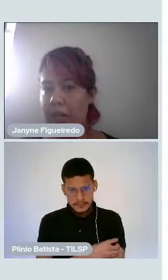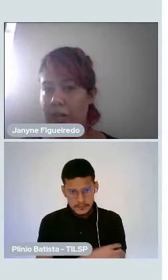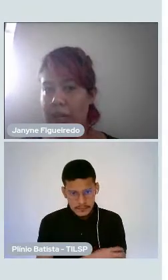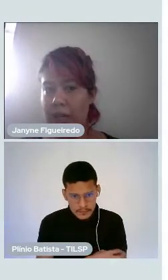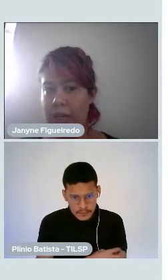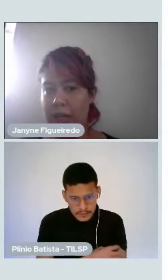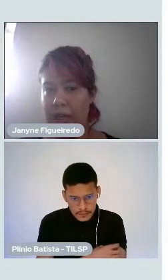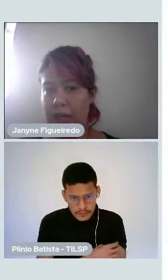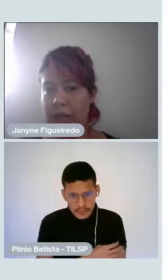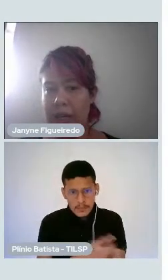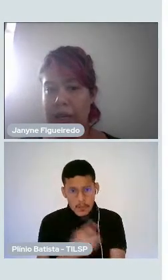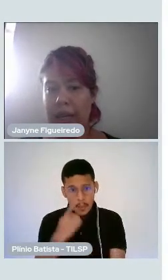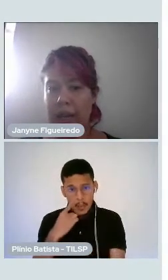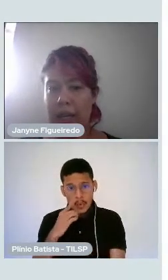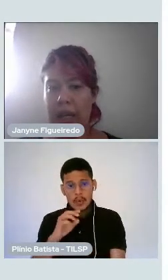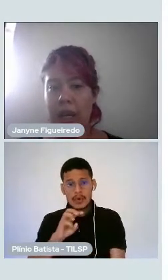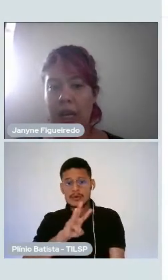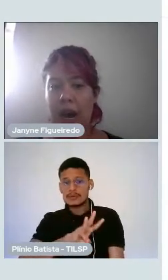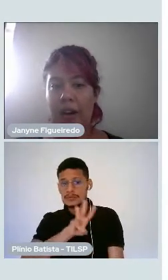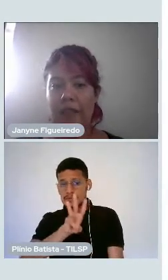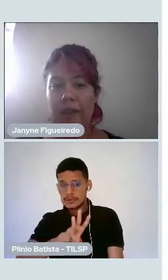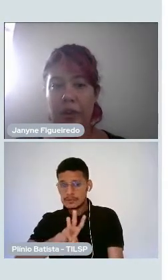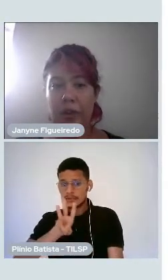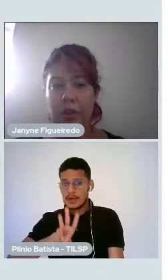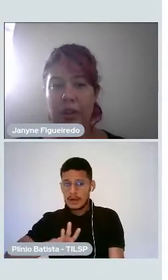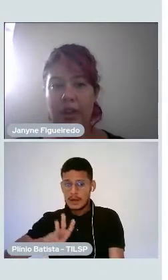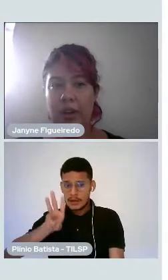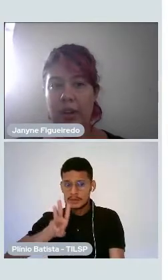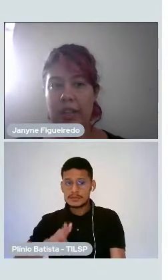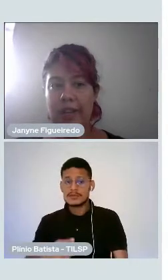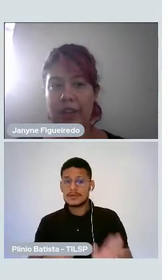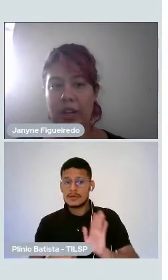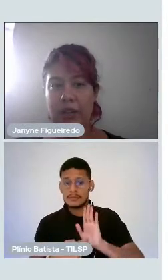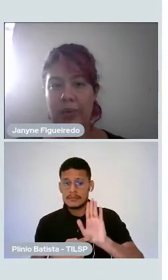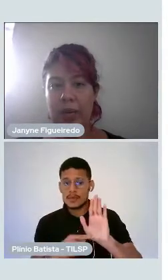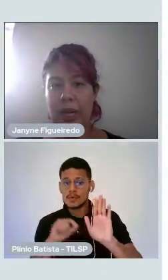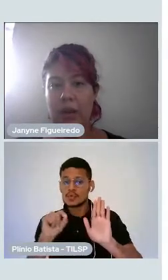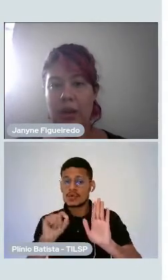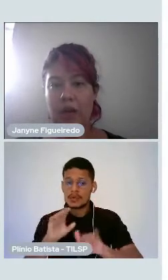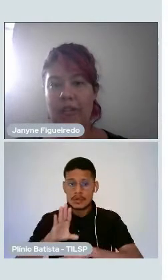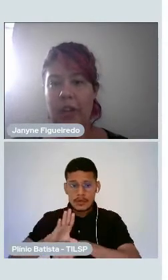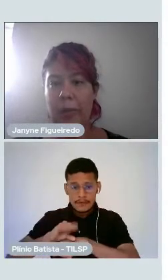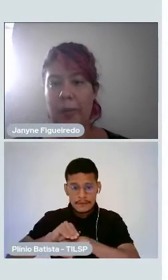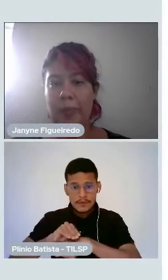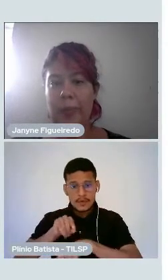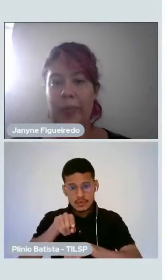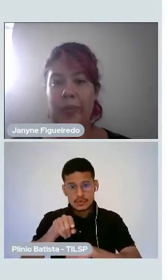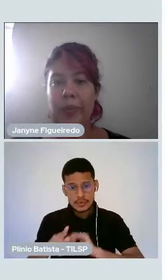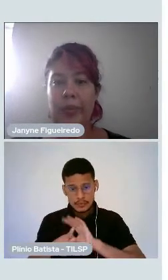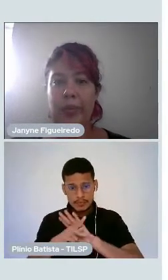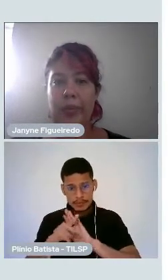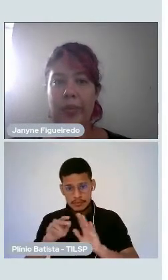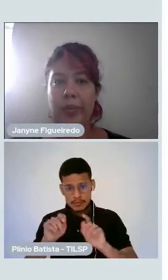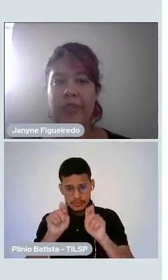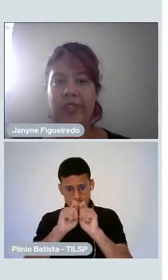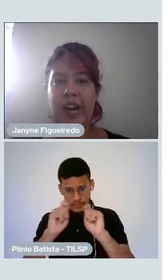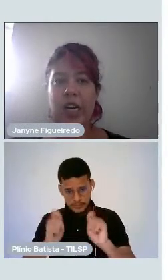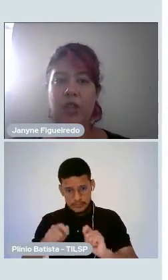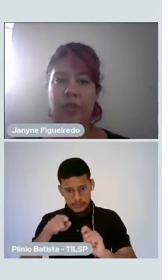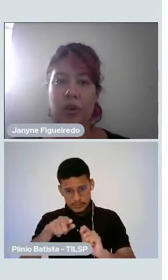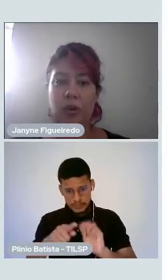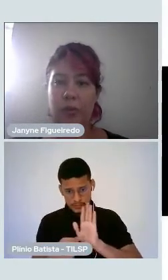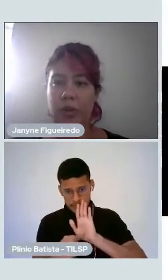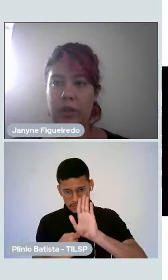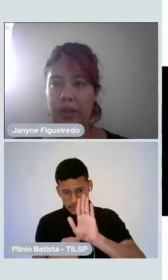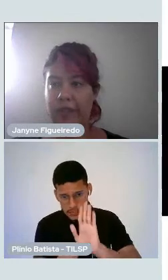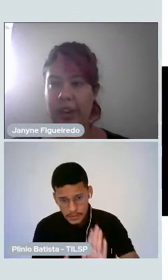Uma página aqui que tem a fotos da Vênus de Willendorf de